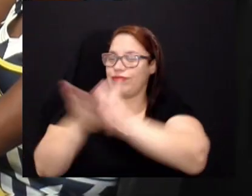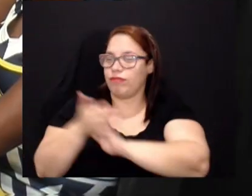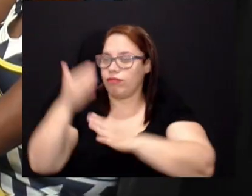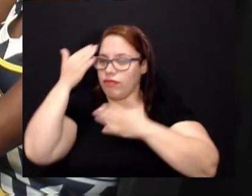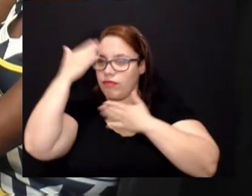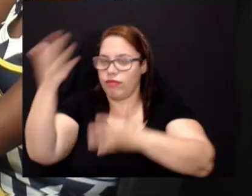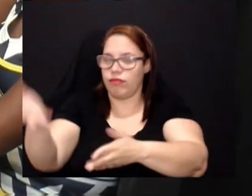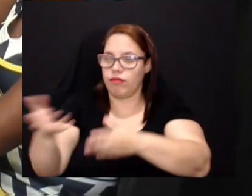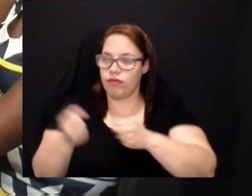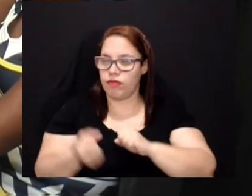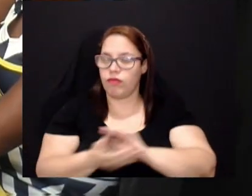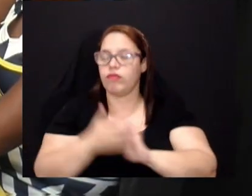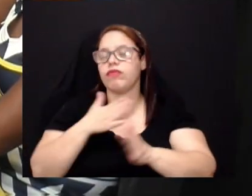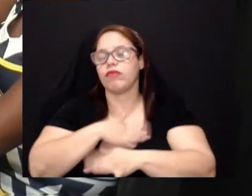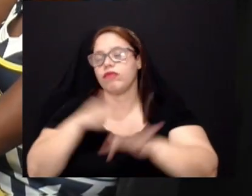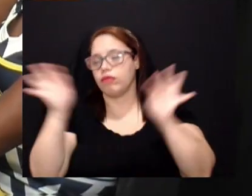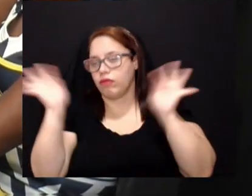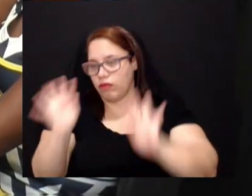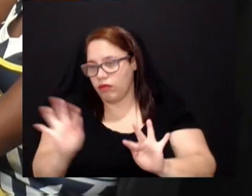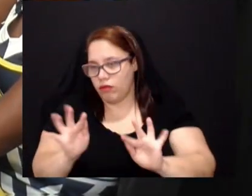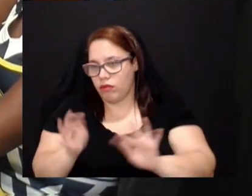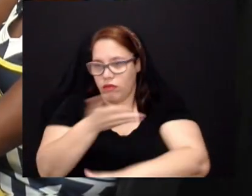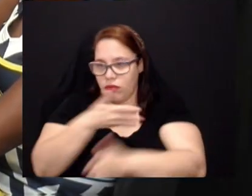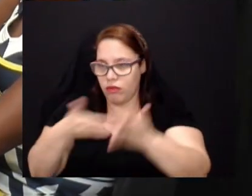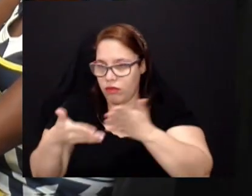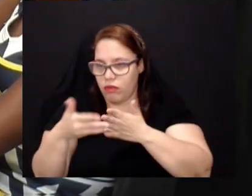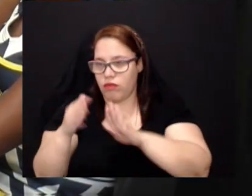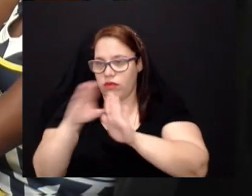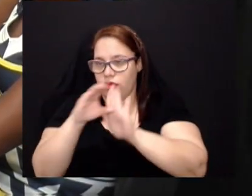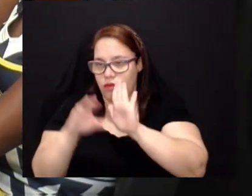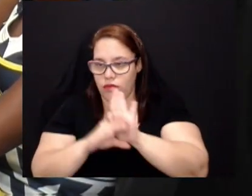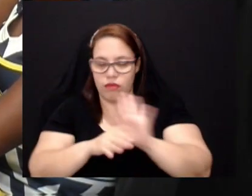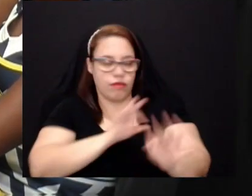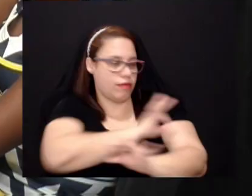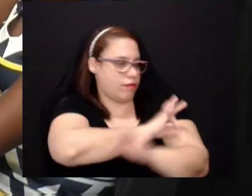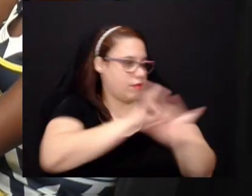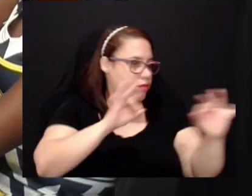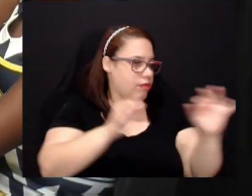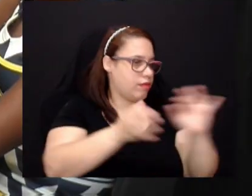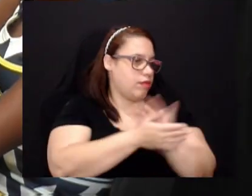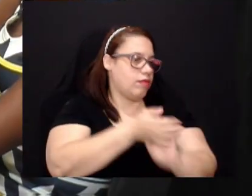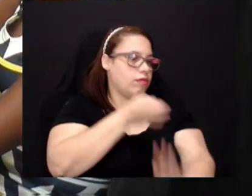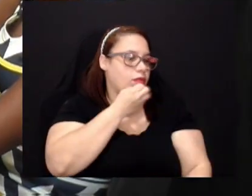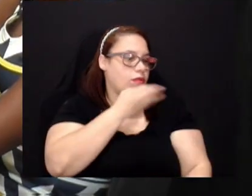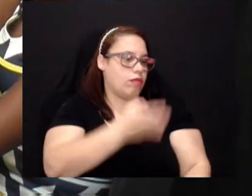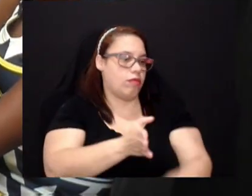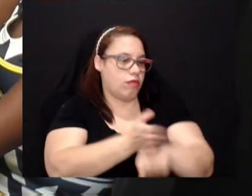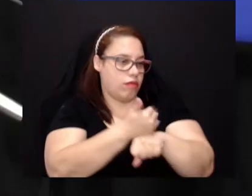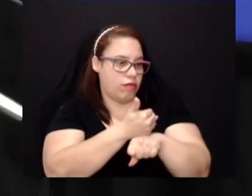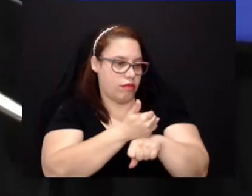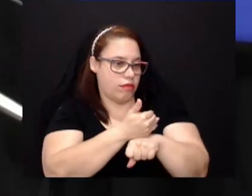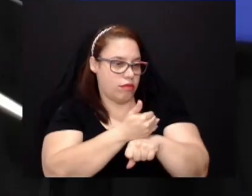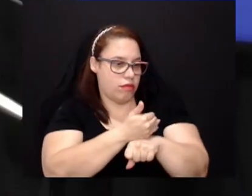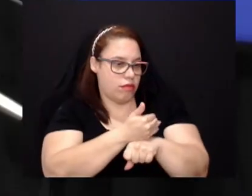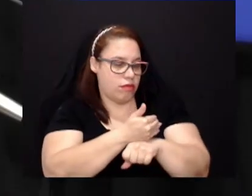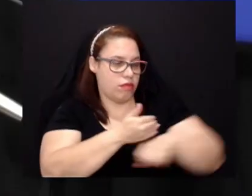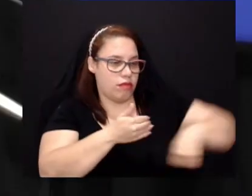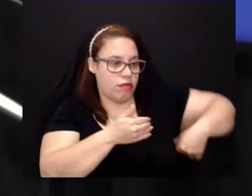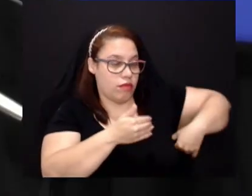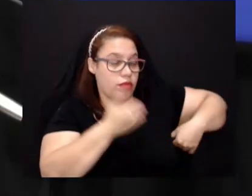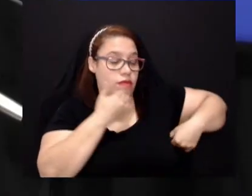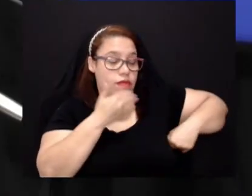Estou muito feliz pela poder participar do programa. Maravilha. Bom, antes de mais nada, vou pedir que as